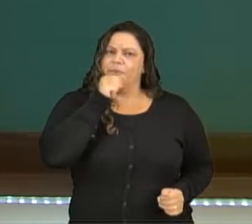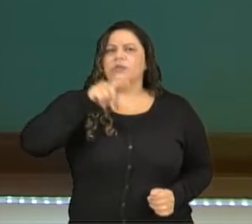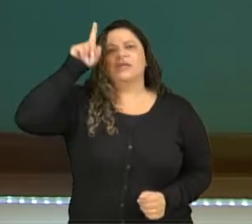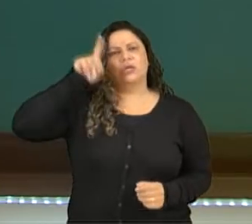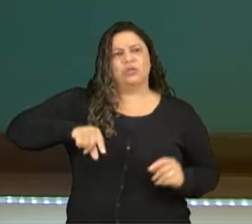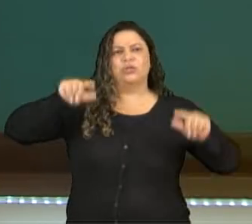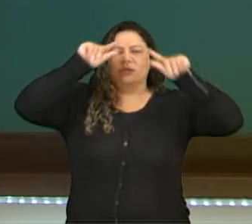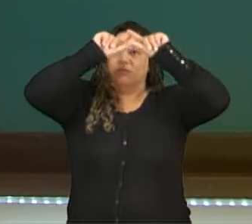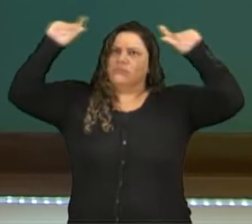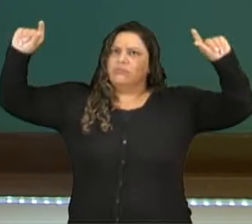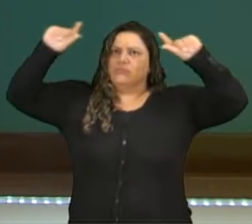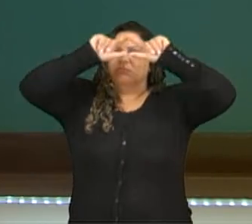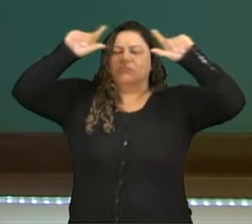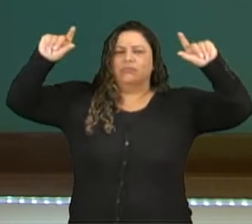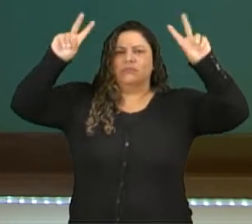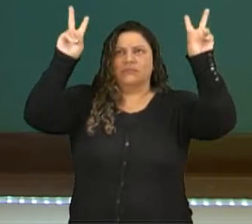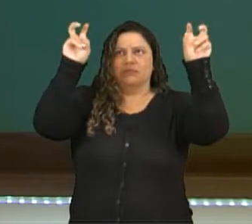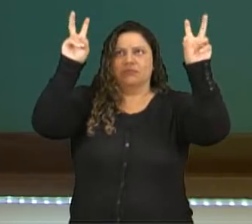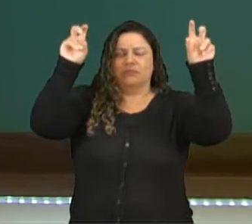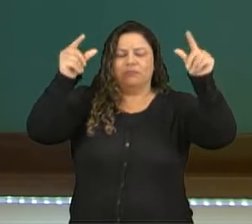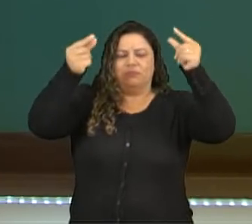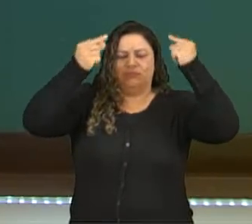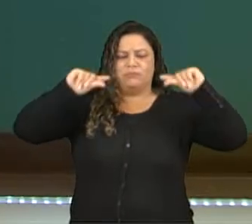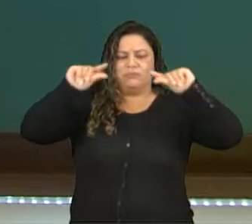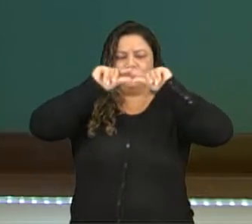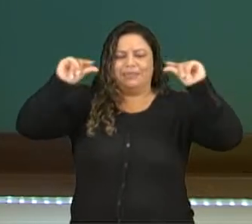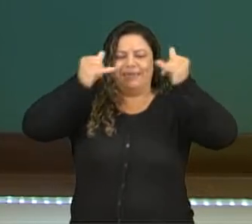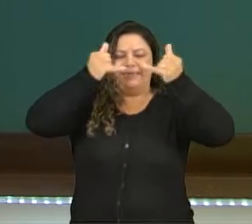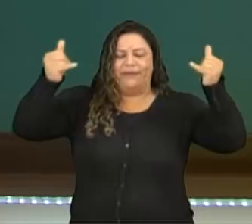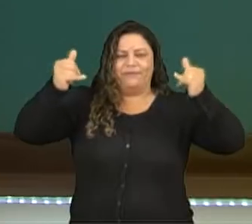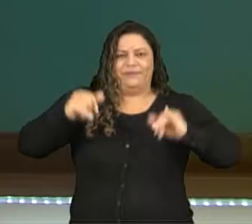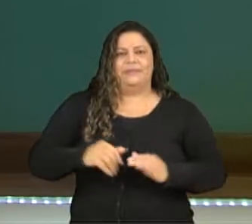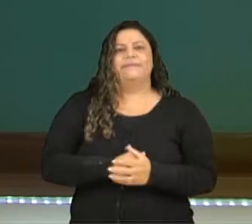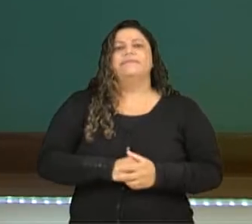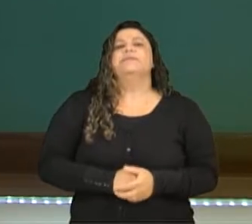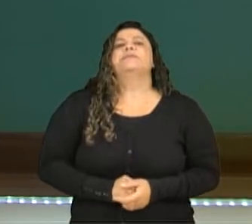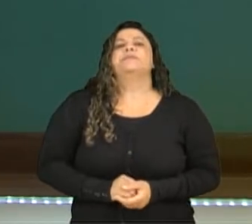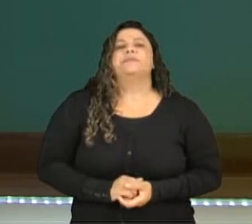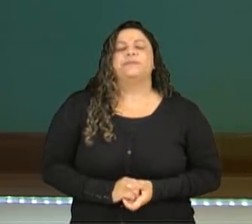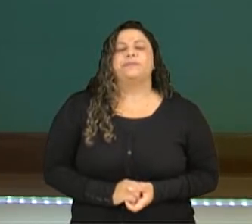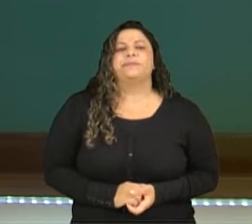a identificação de onde que foi retirada esta reportagem.